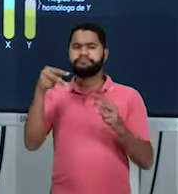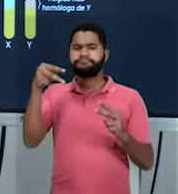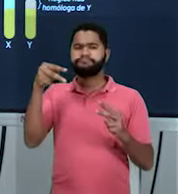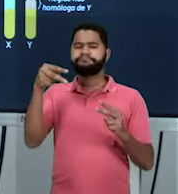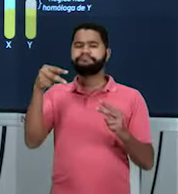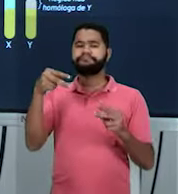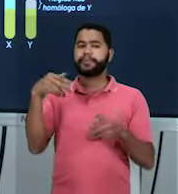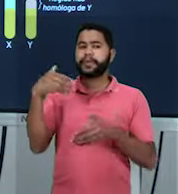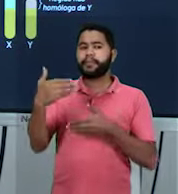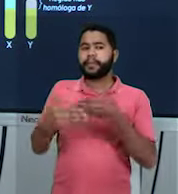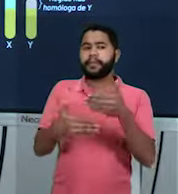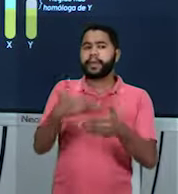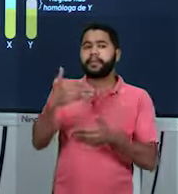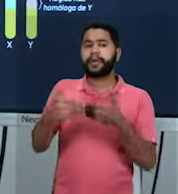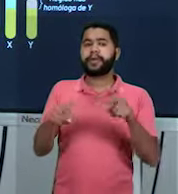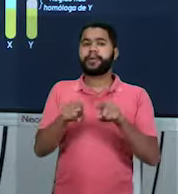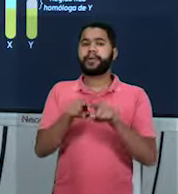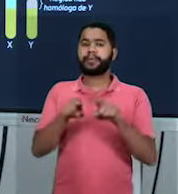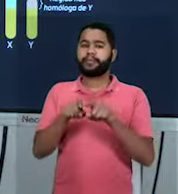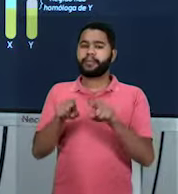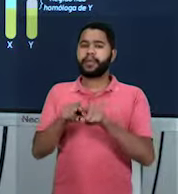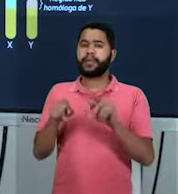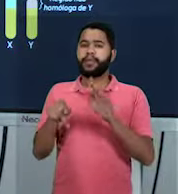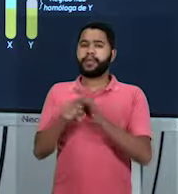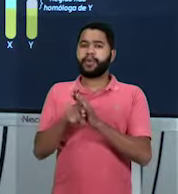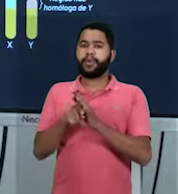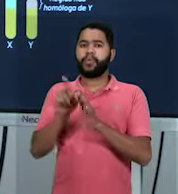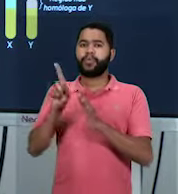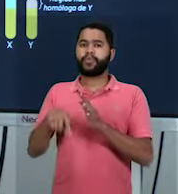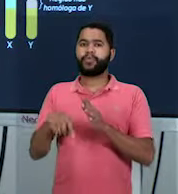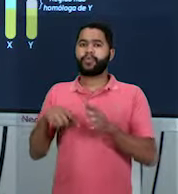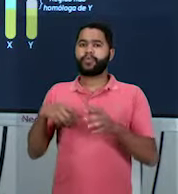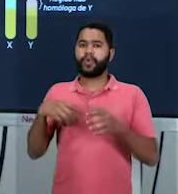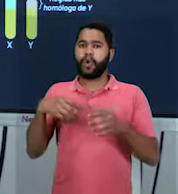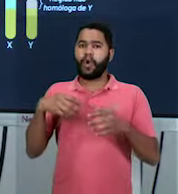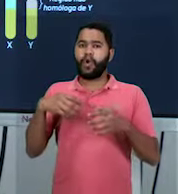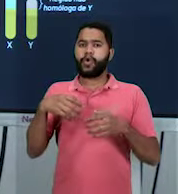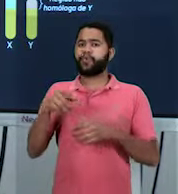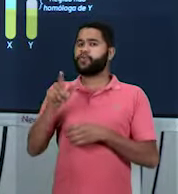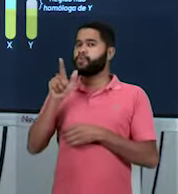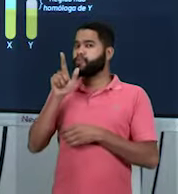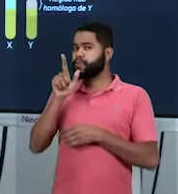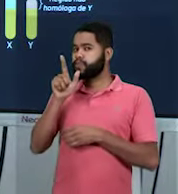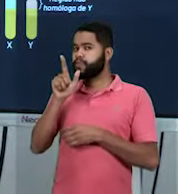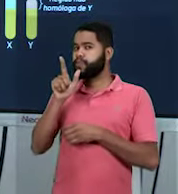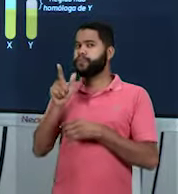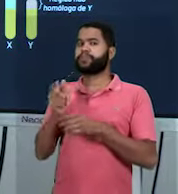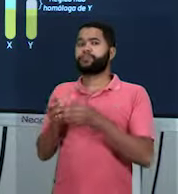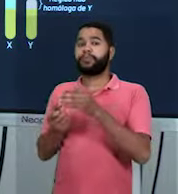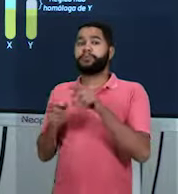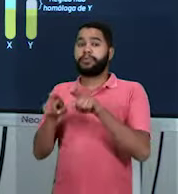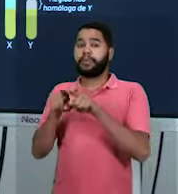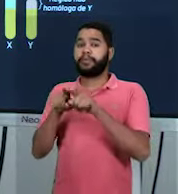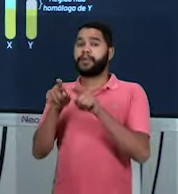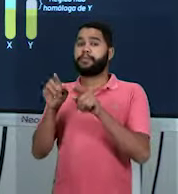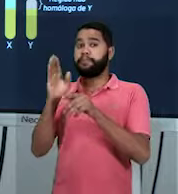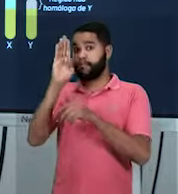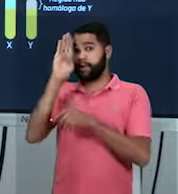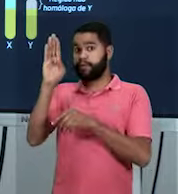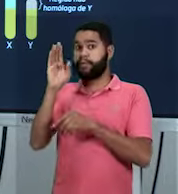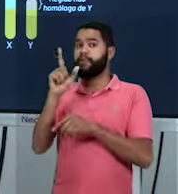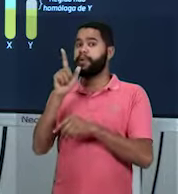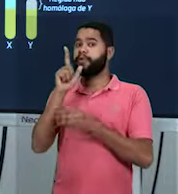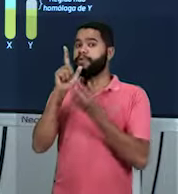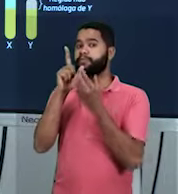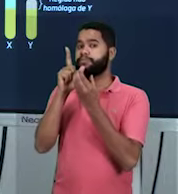pelo desenvolvimento e pela maturação dos órgãos sexuais masculinos, principalmente da formação dos testículos. Então, é